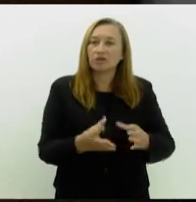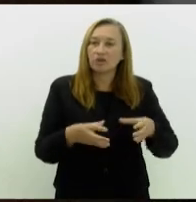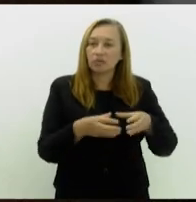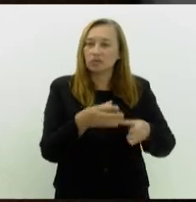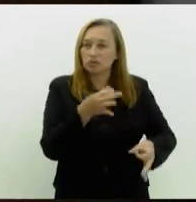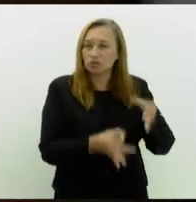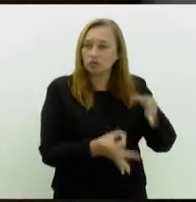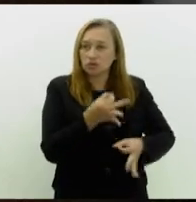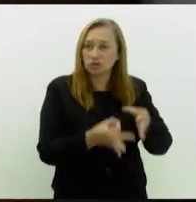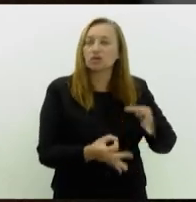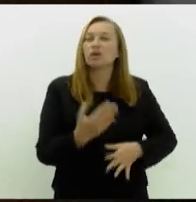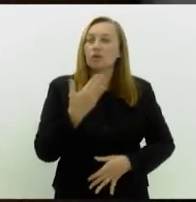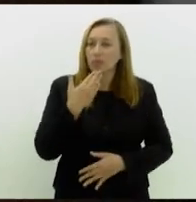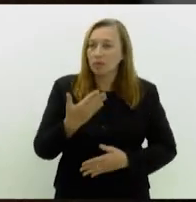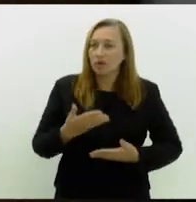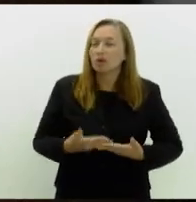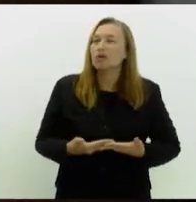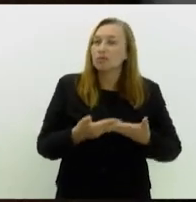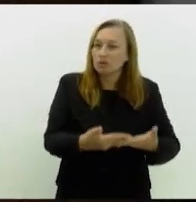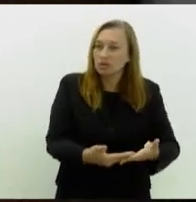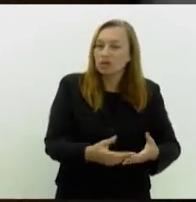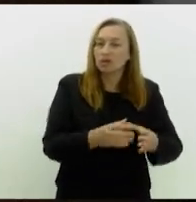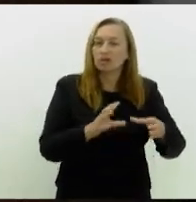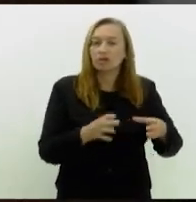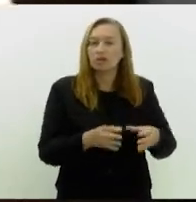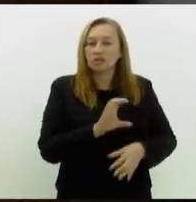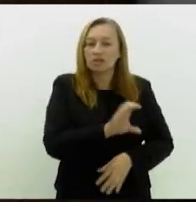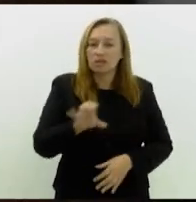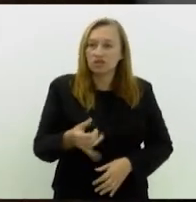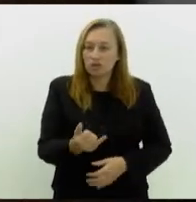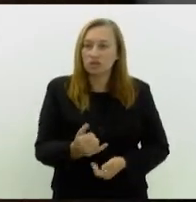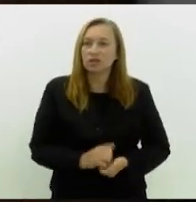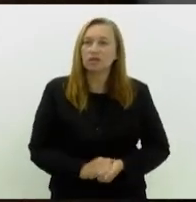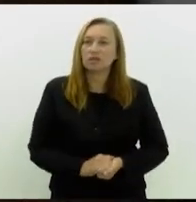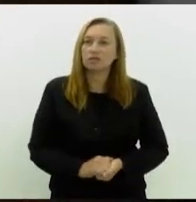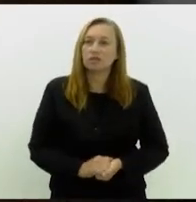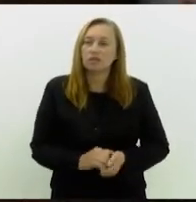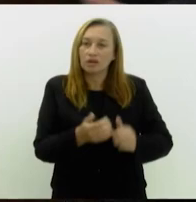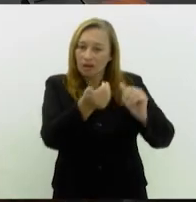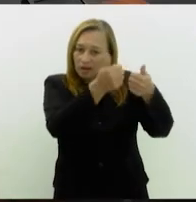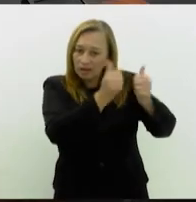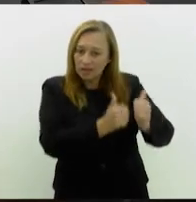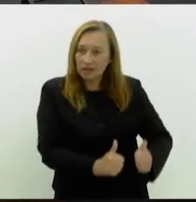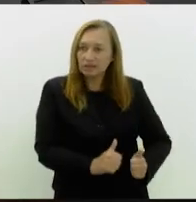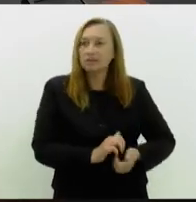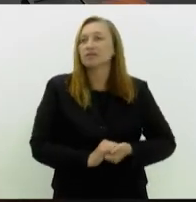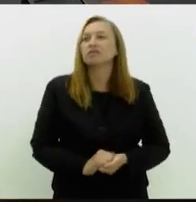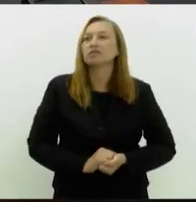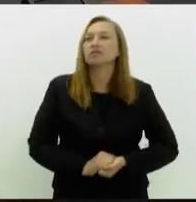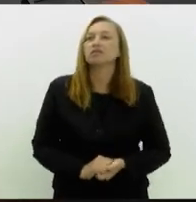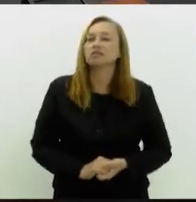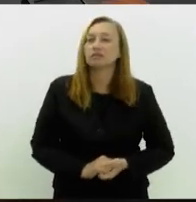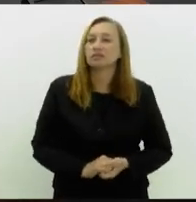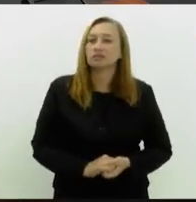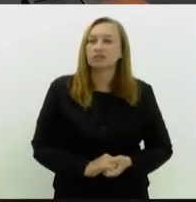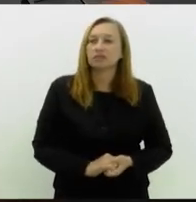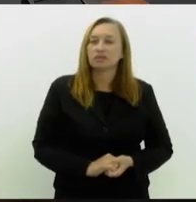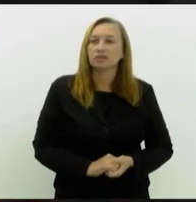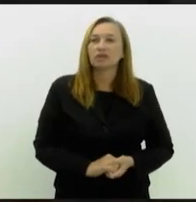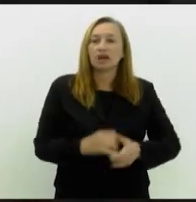presidência arete o o projeto a ccj para análise